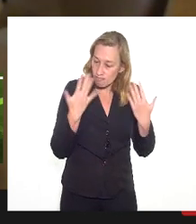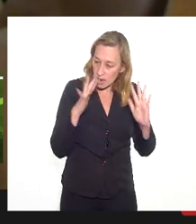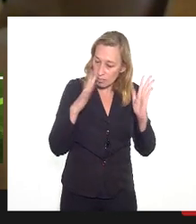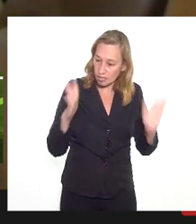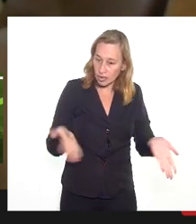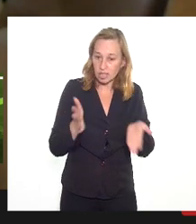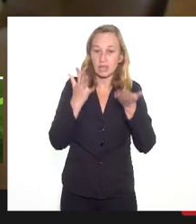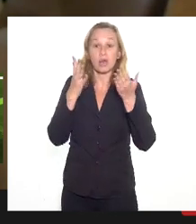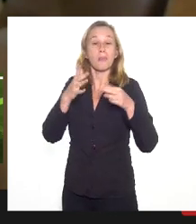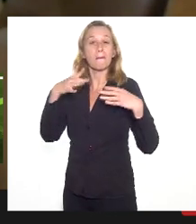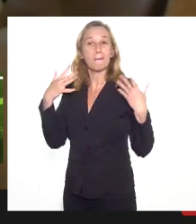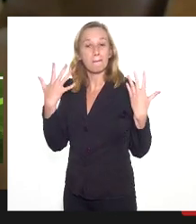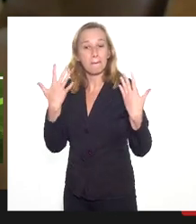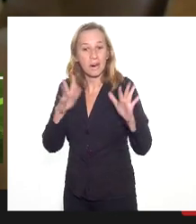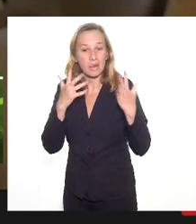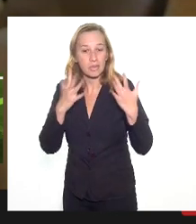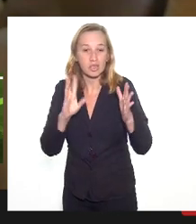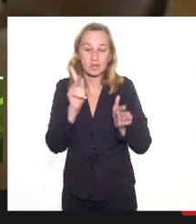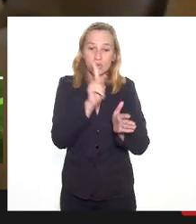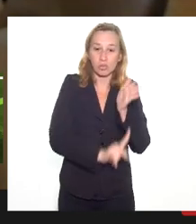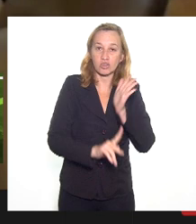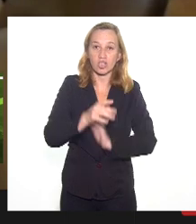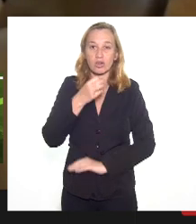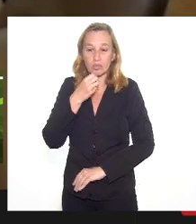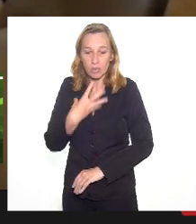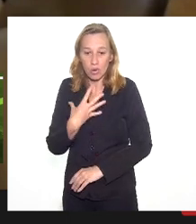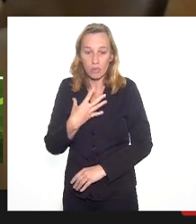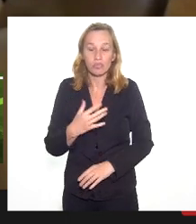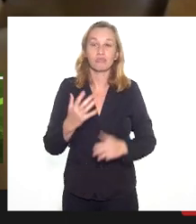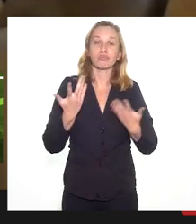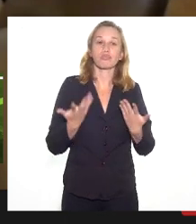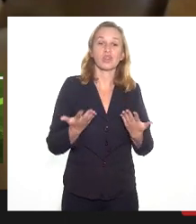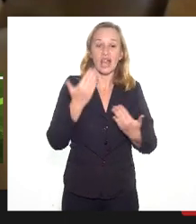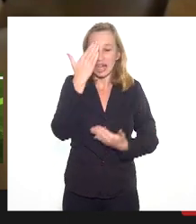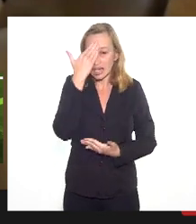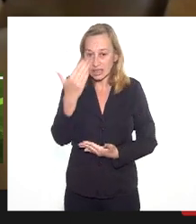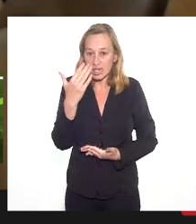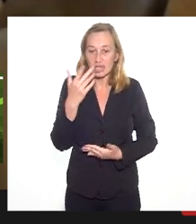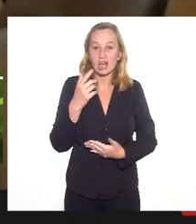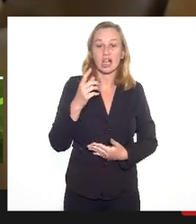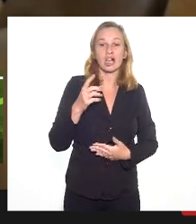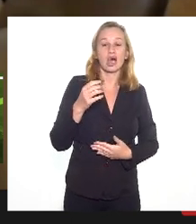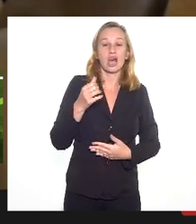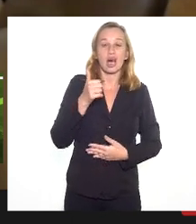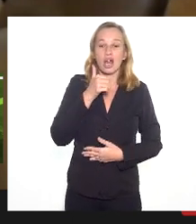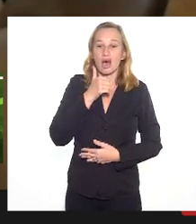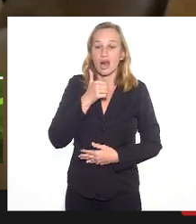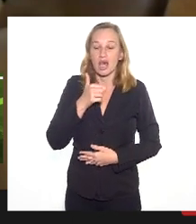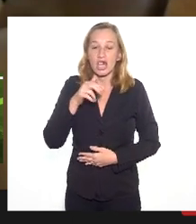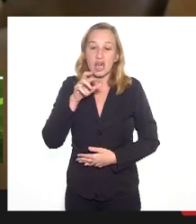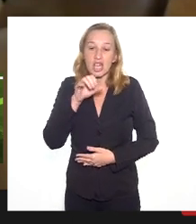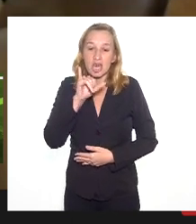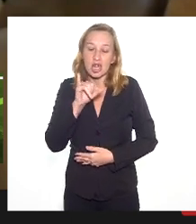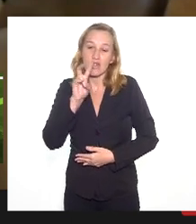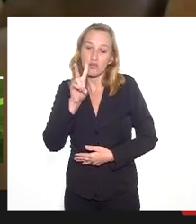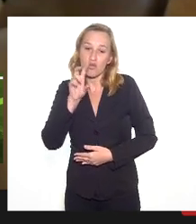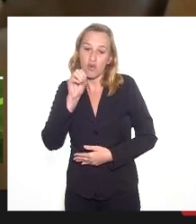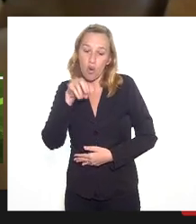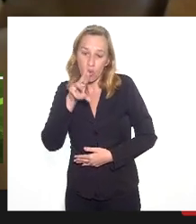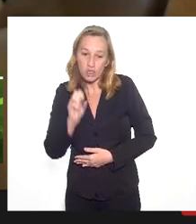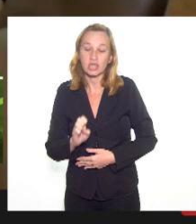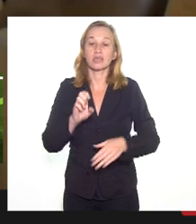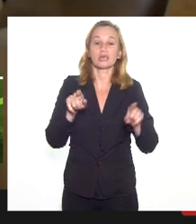um belo projeto. Agradeço a participação da senhora Ivone, da senhora Deusemar, do senhor Ronaldo,